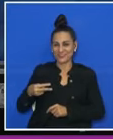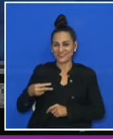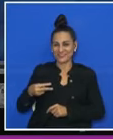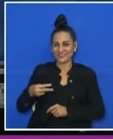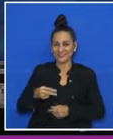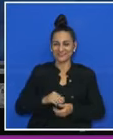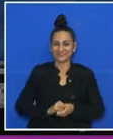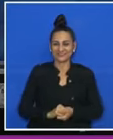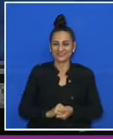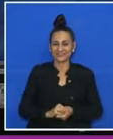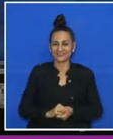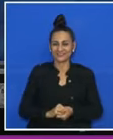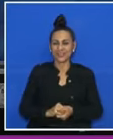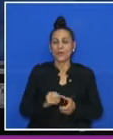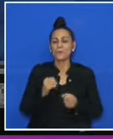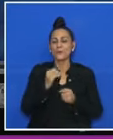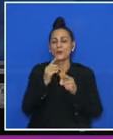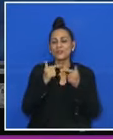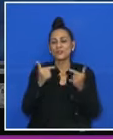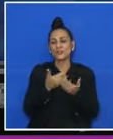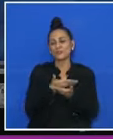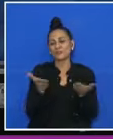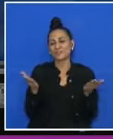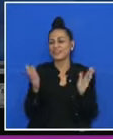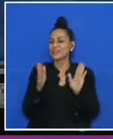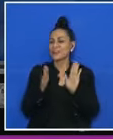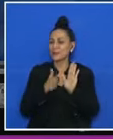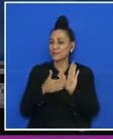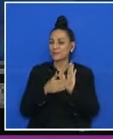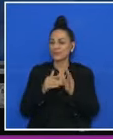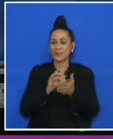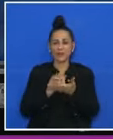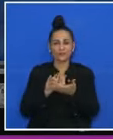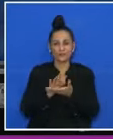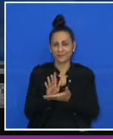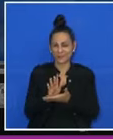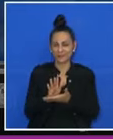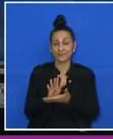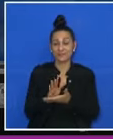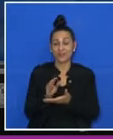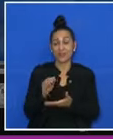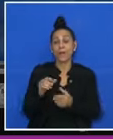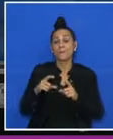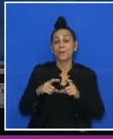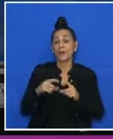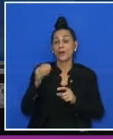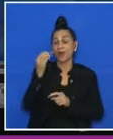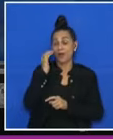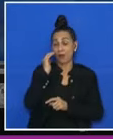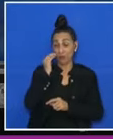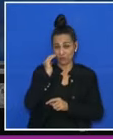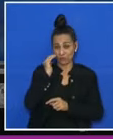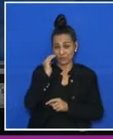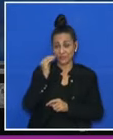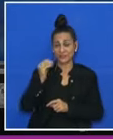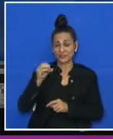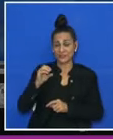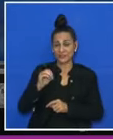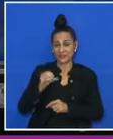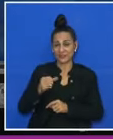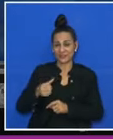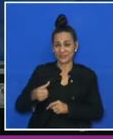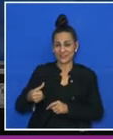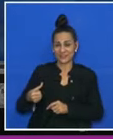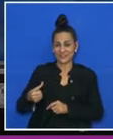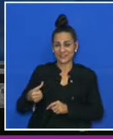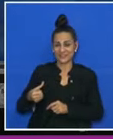22. Boa sorte para você que apostou na Loto Fácil. Bola rosa, 06. Rosa,